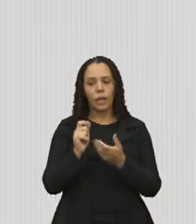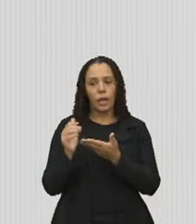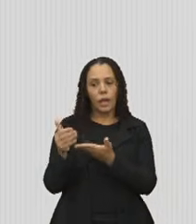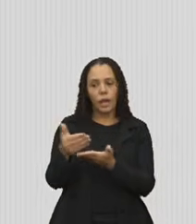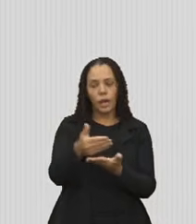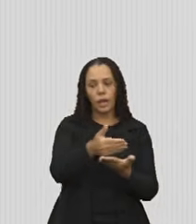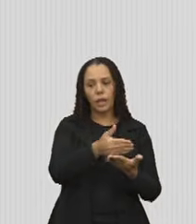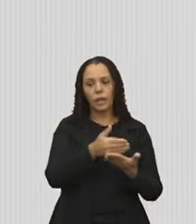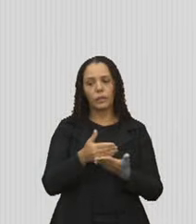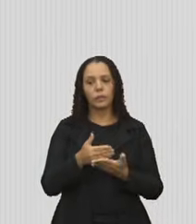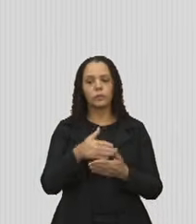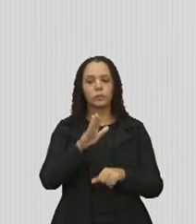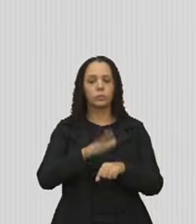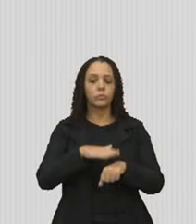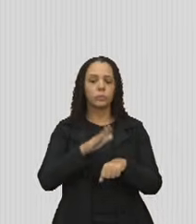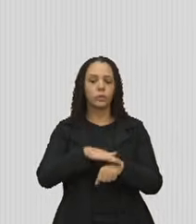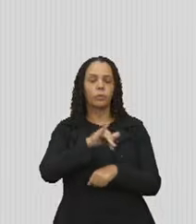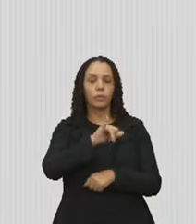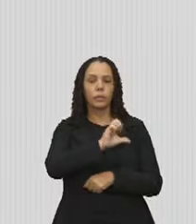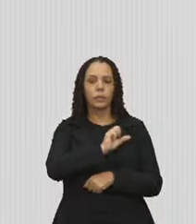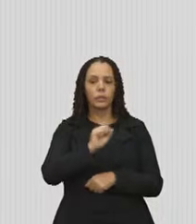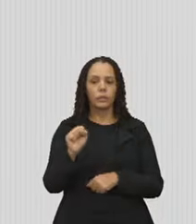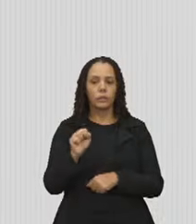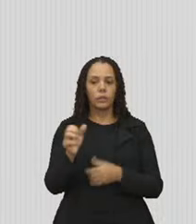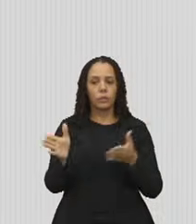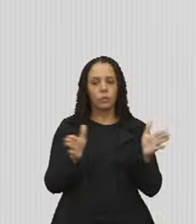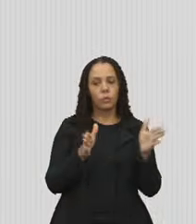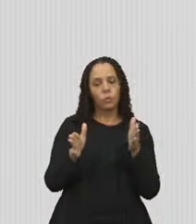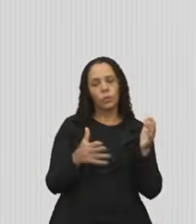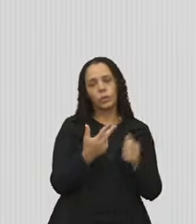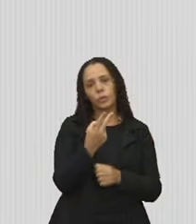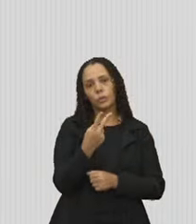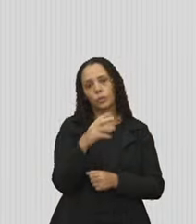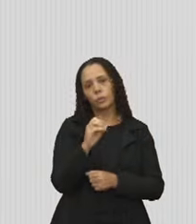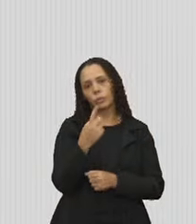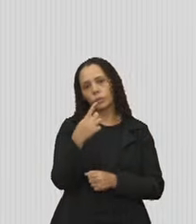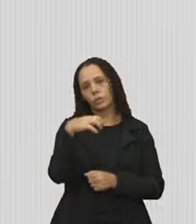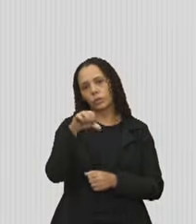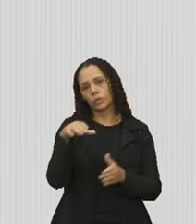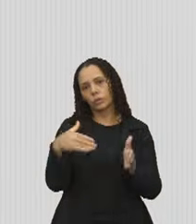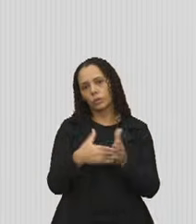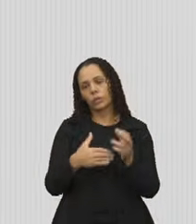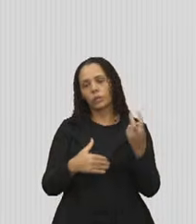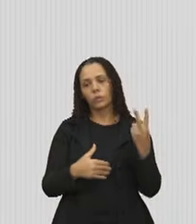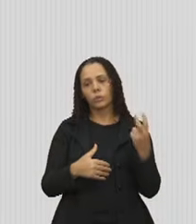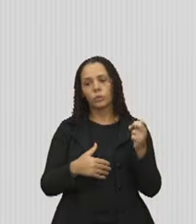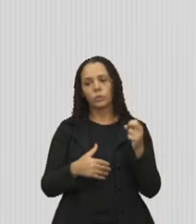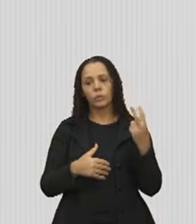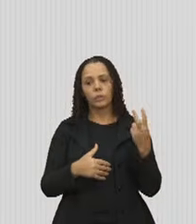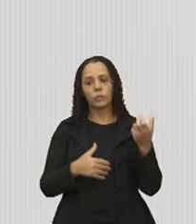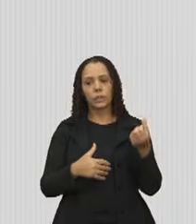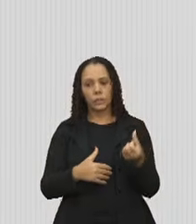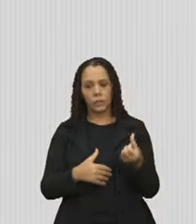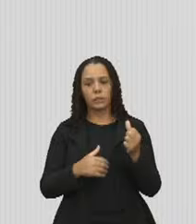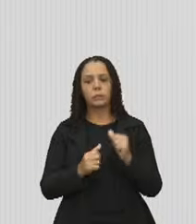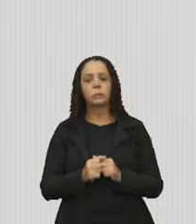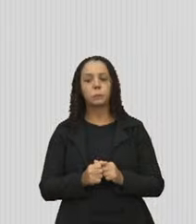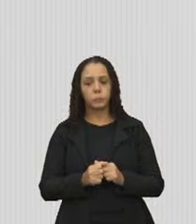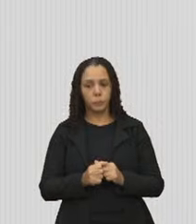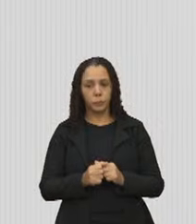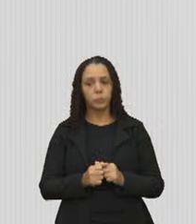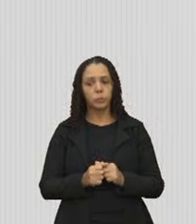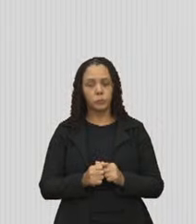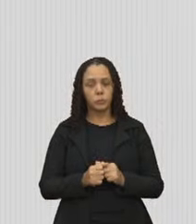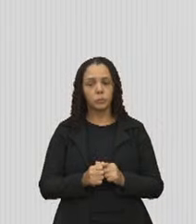arrecadação do próprio ISS no período de 2019 a 2026. Então, nós temos